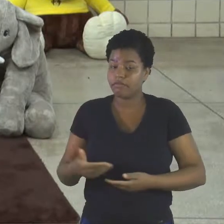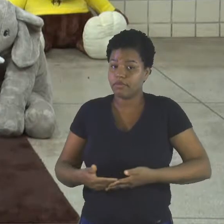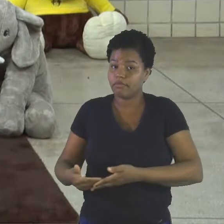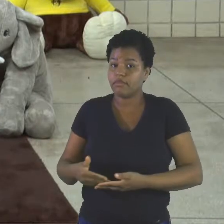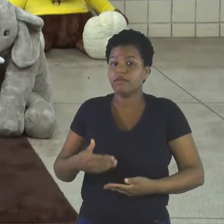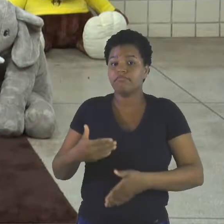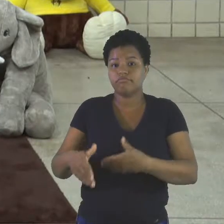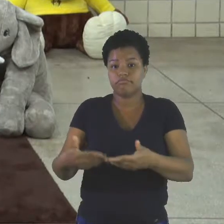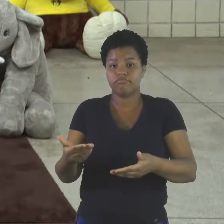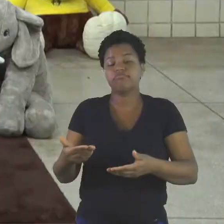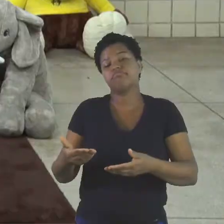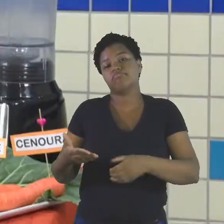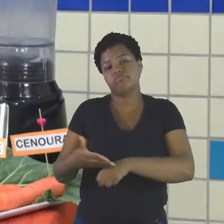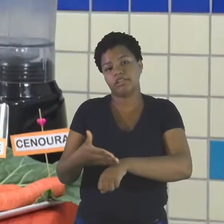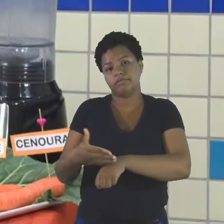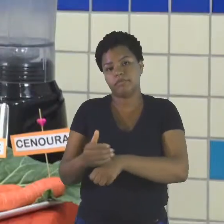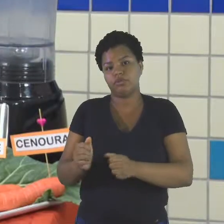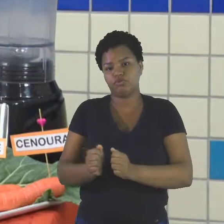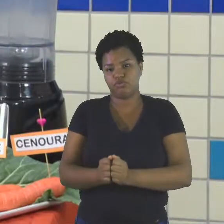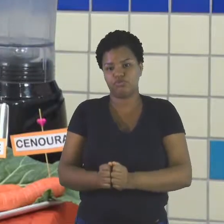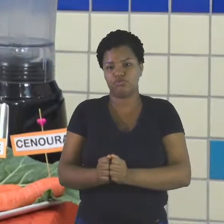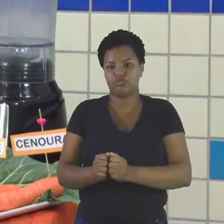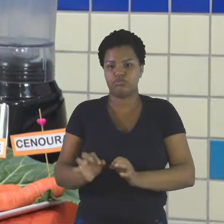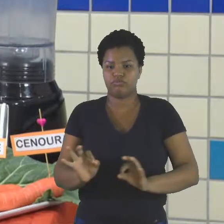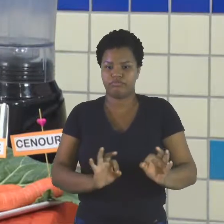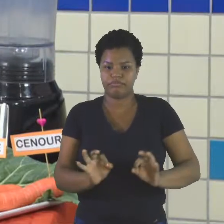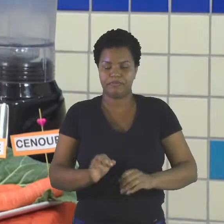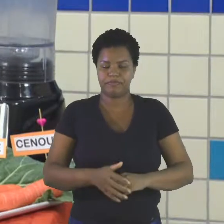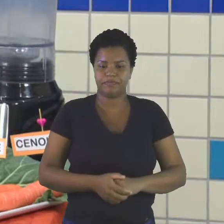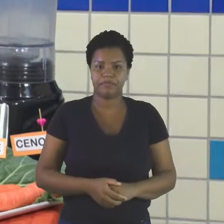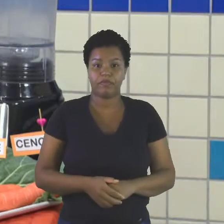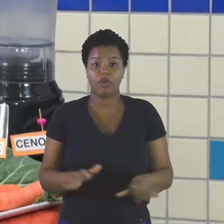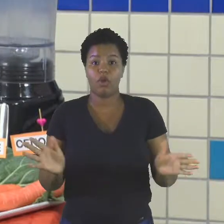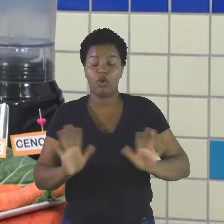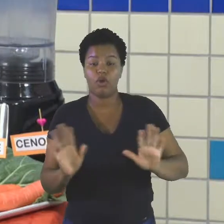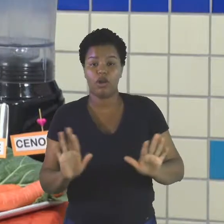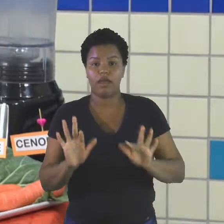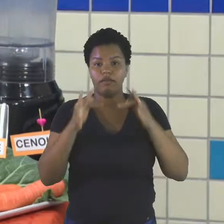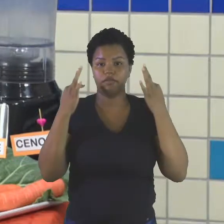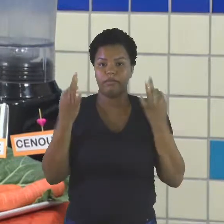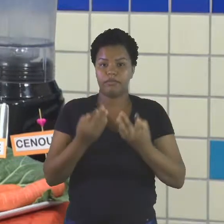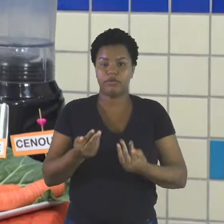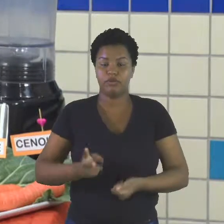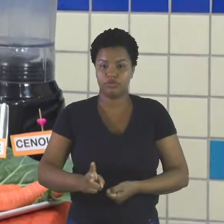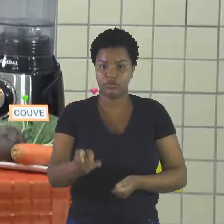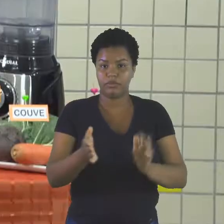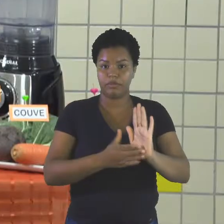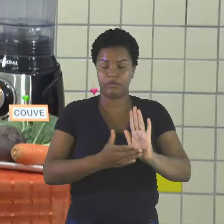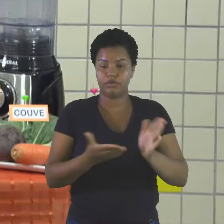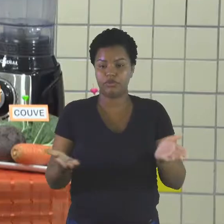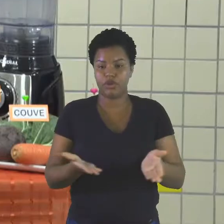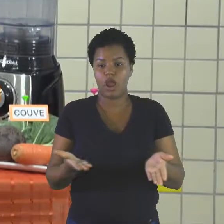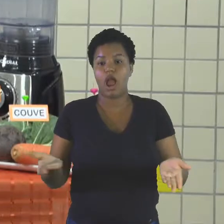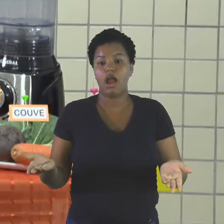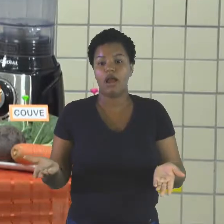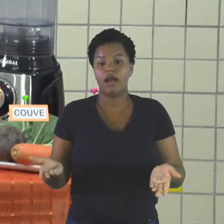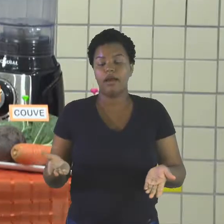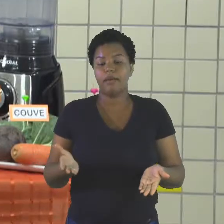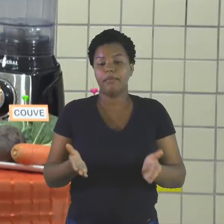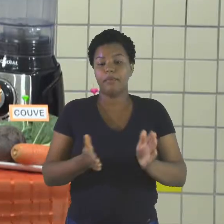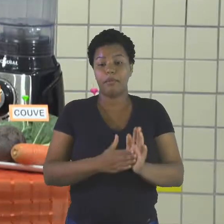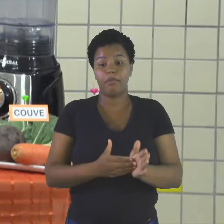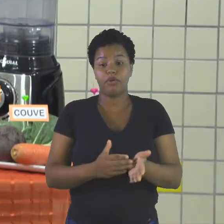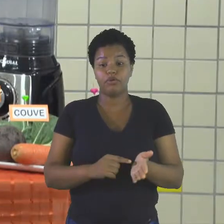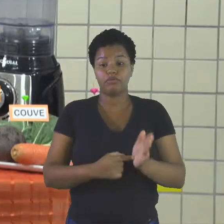ambiente tá bom Olá família dando continuidade às propostas de hoje agora trazemos a proposta